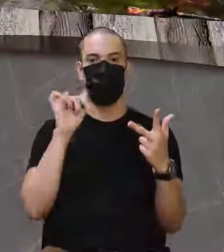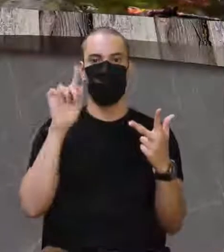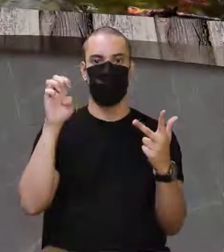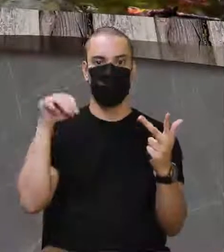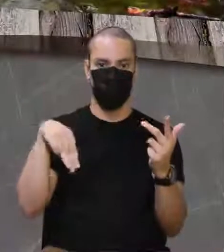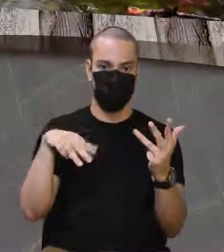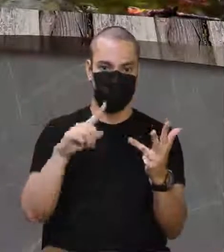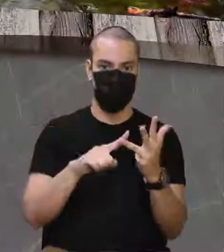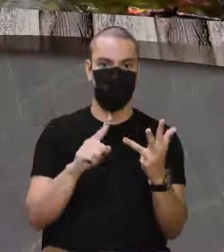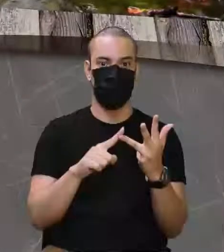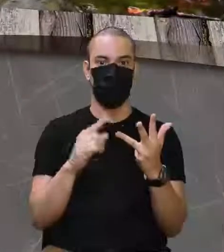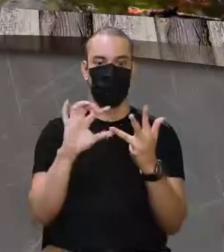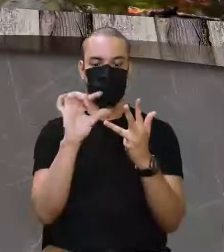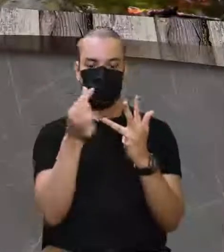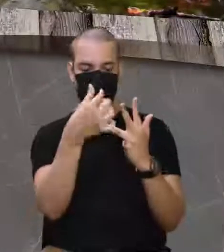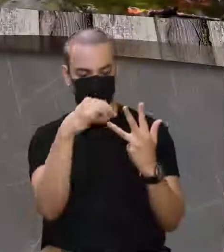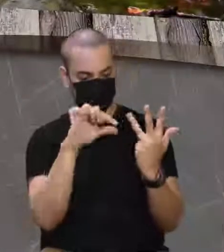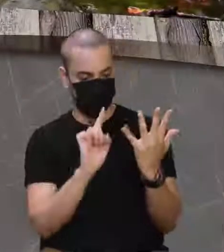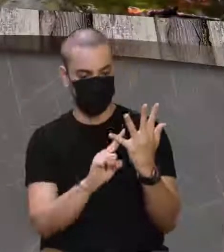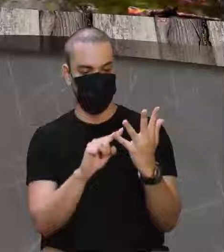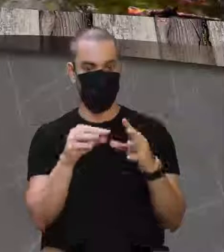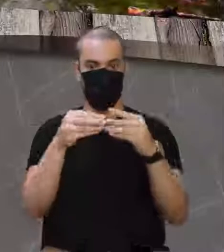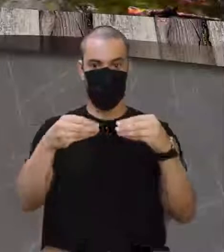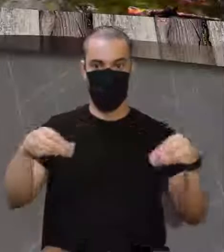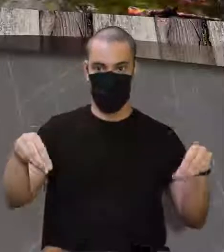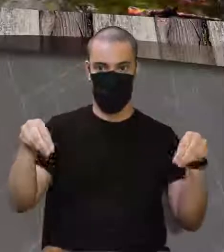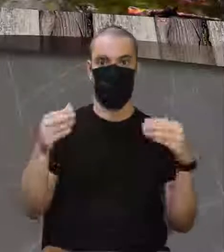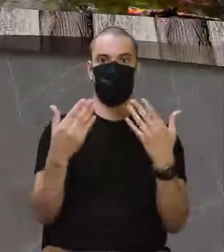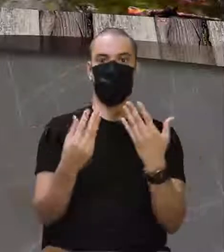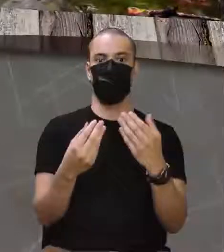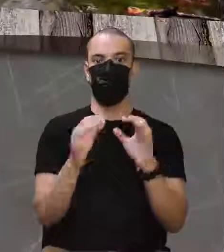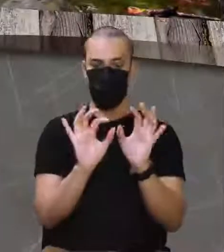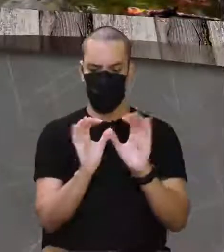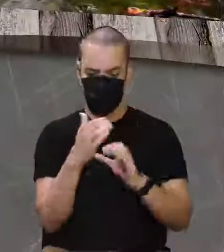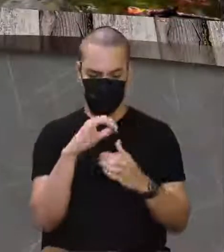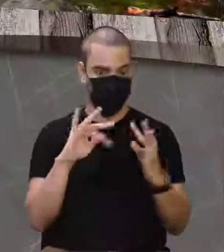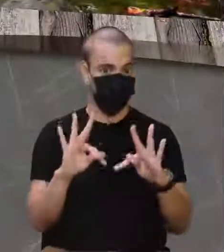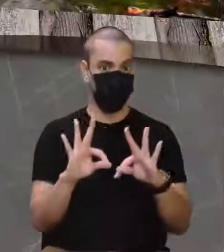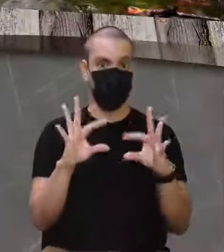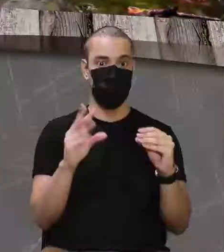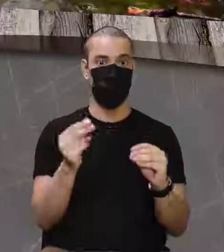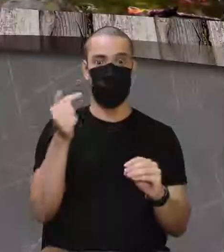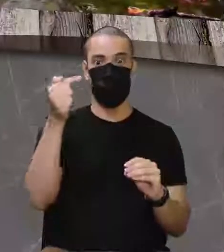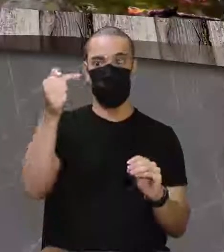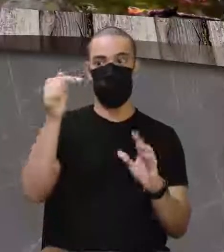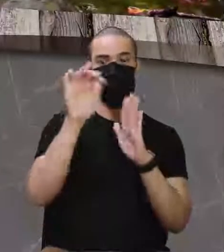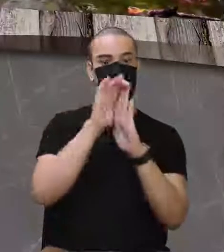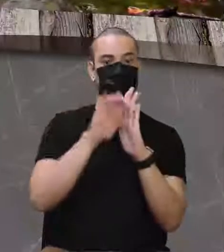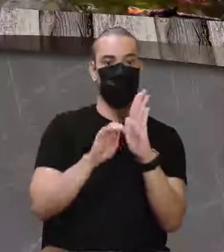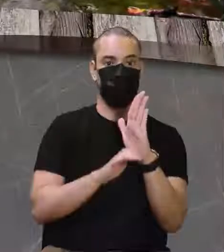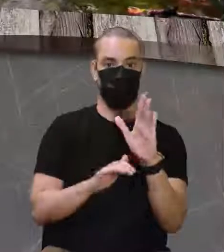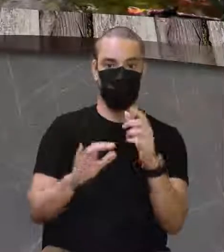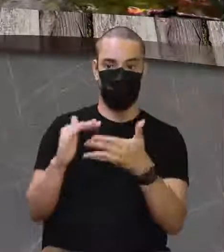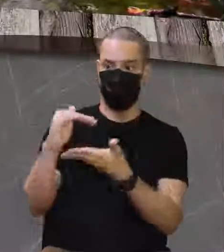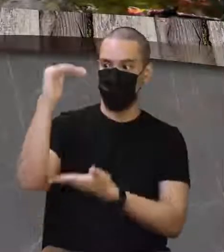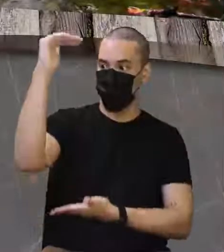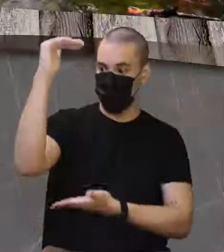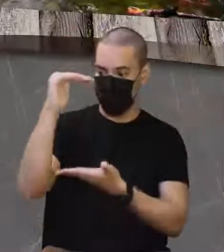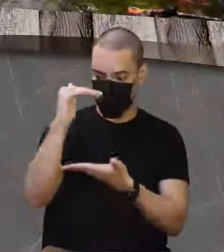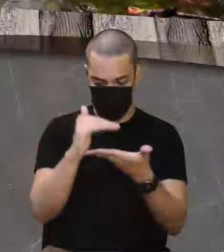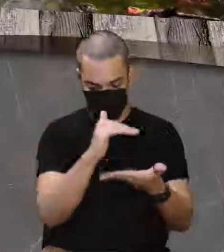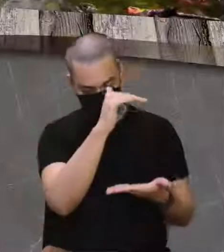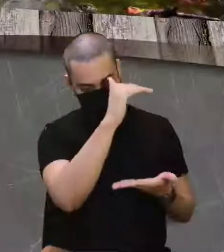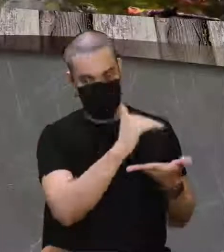vagem, estrutura da vagem, cor da semente, estrutura da semente. Pegou 7, tamanho, se era anã, se